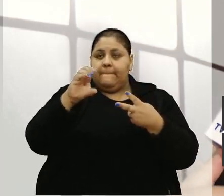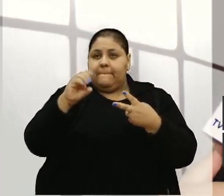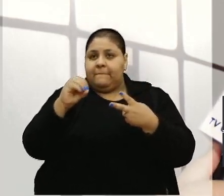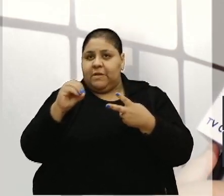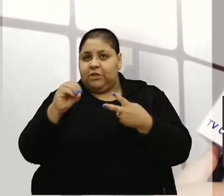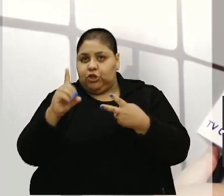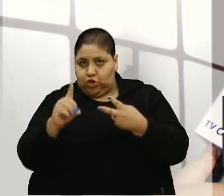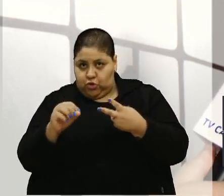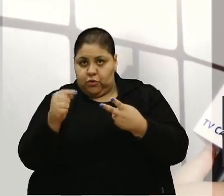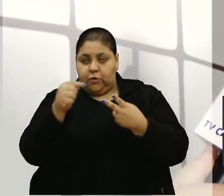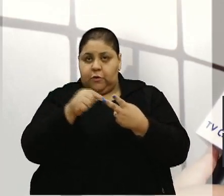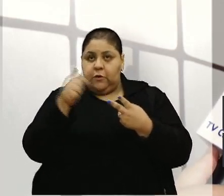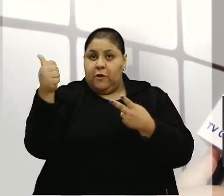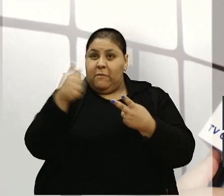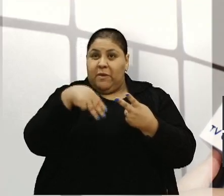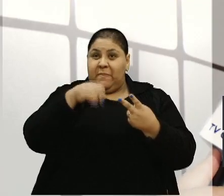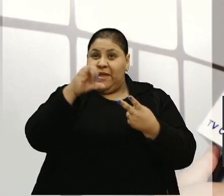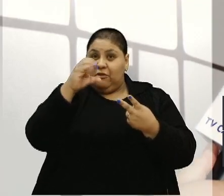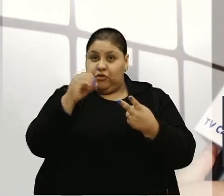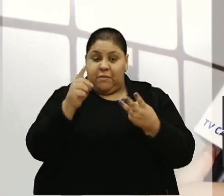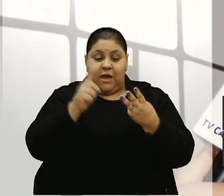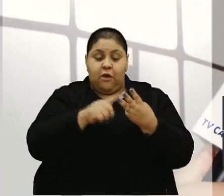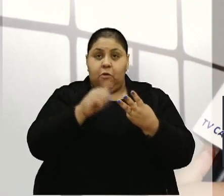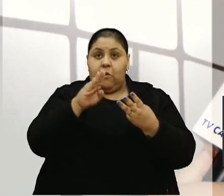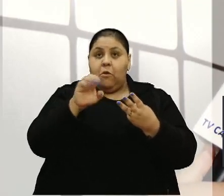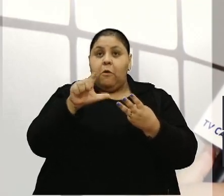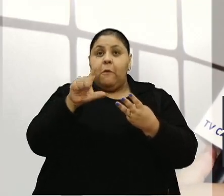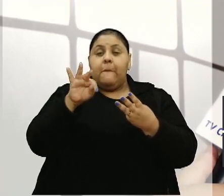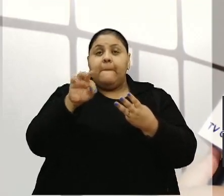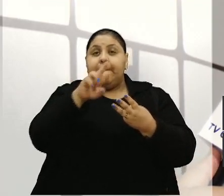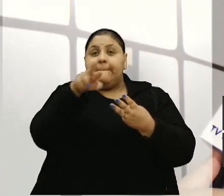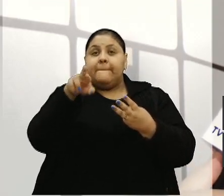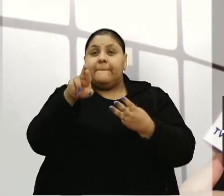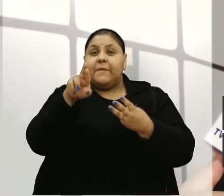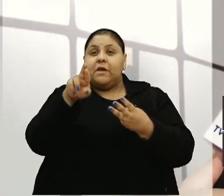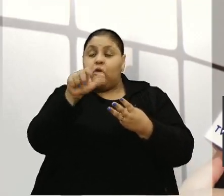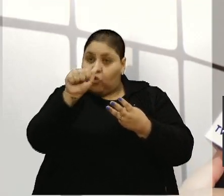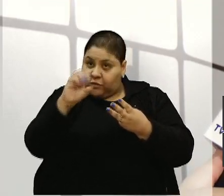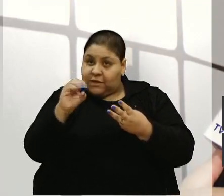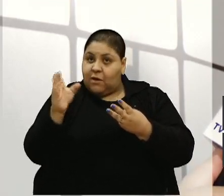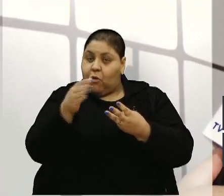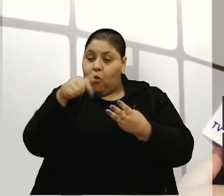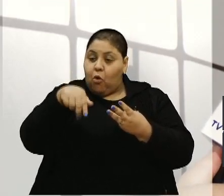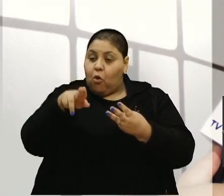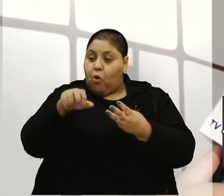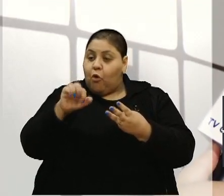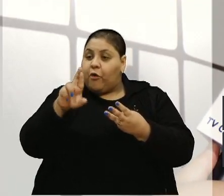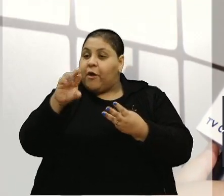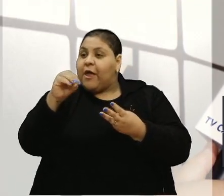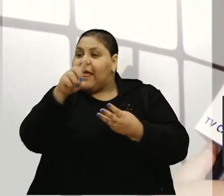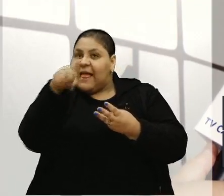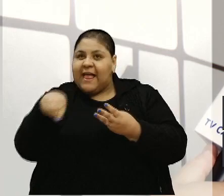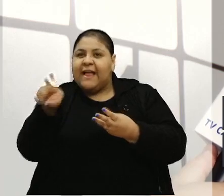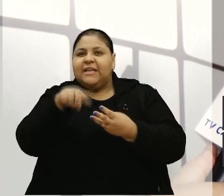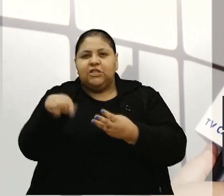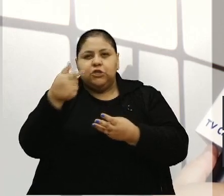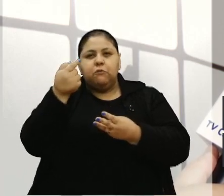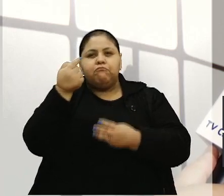Maio e o bairro Beltrão de Queiroz, a gente consegue ver que esses bairros eles também